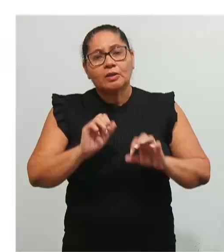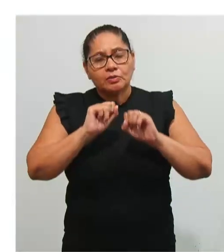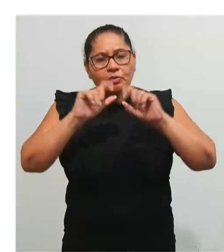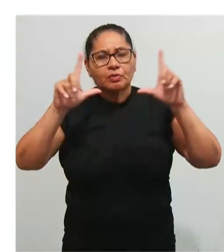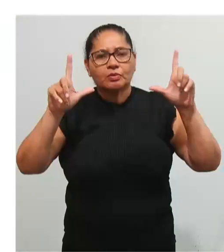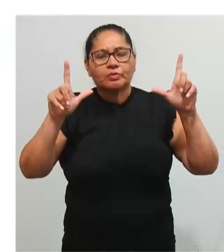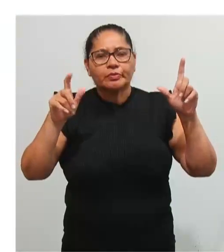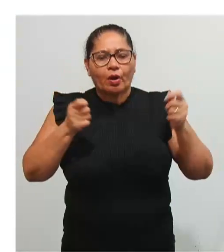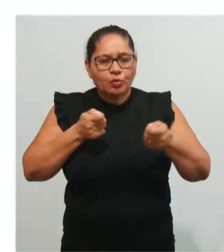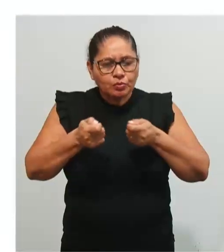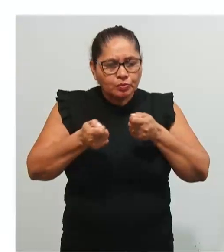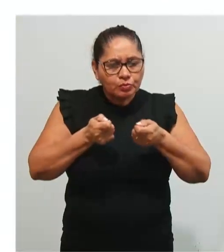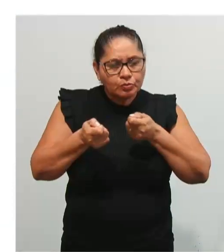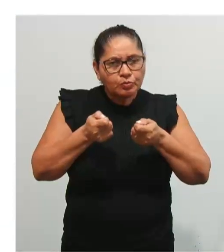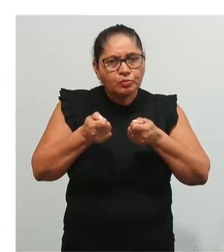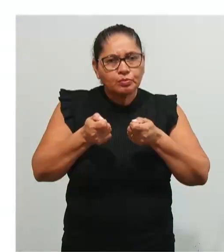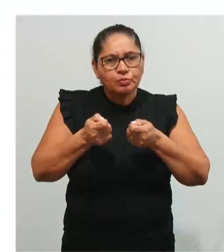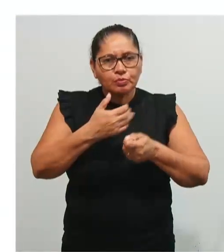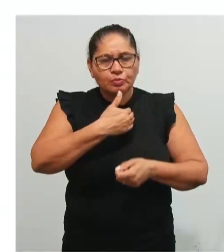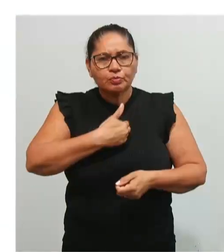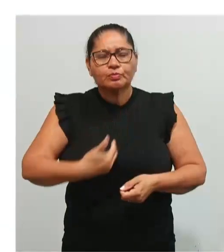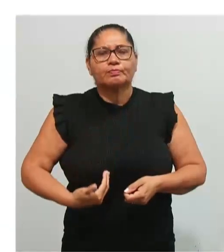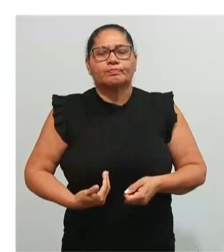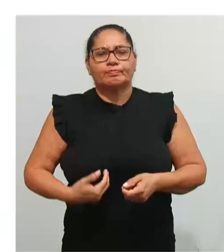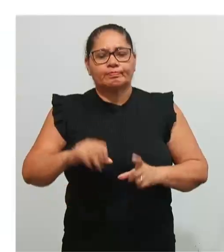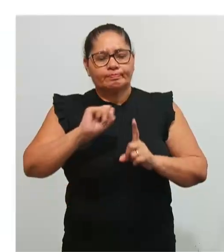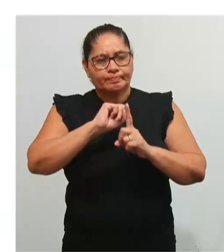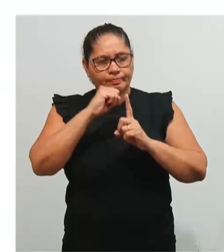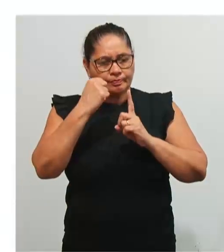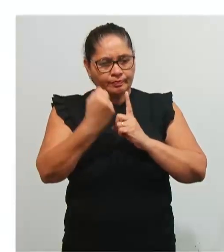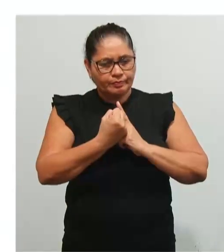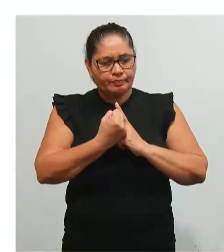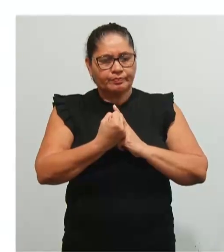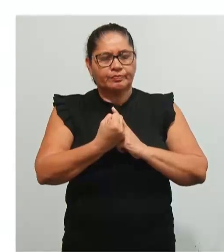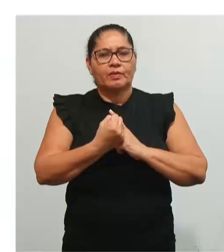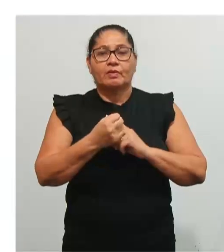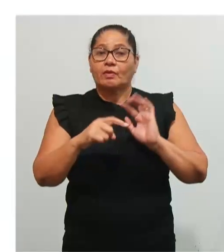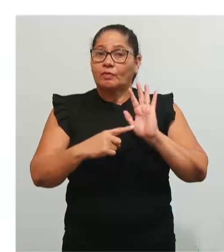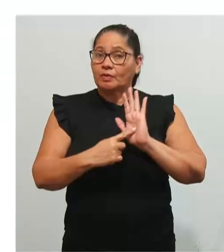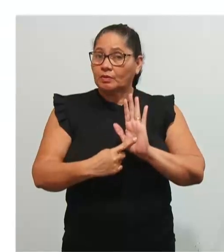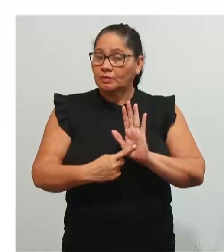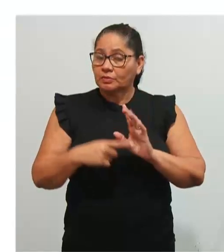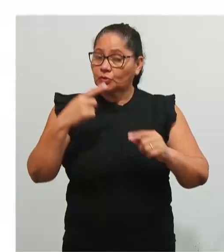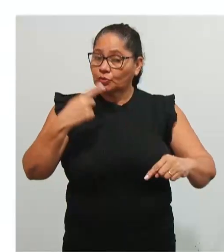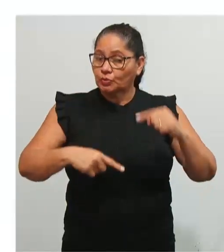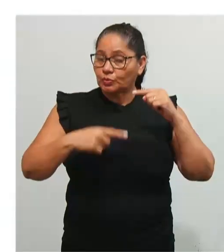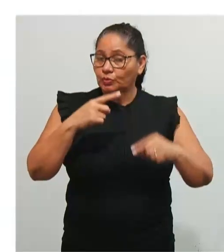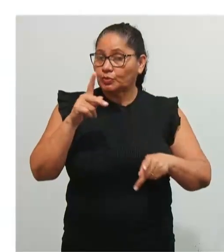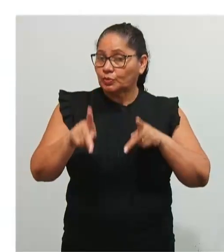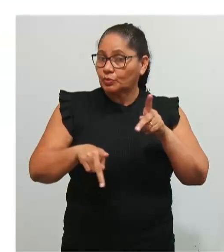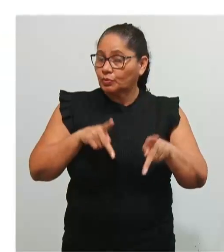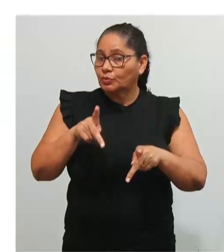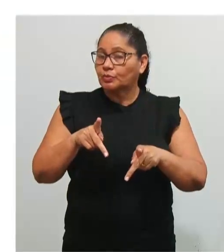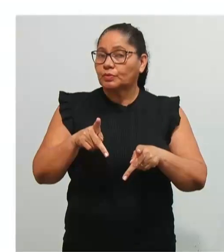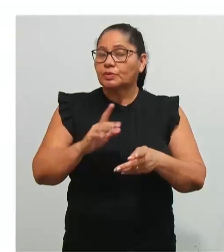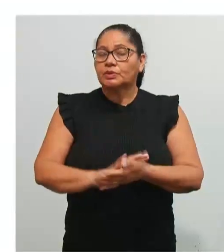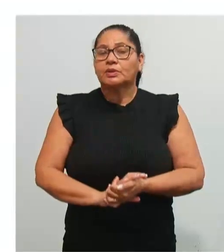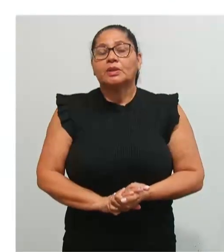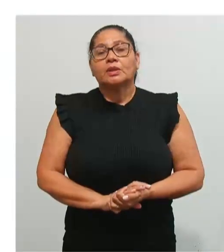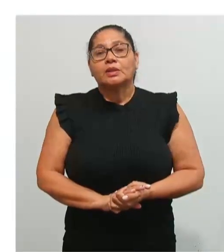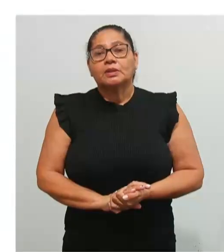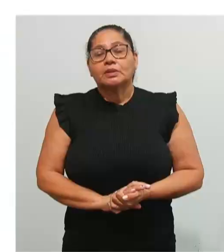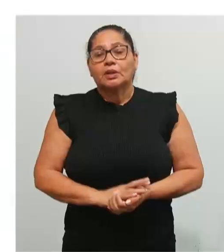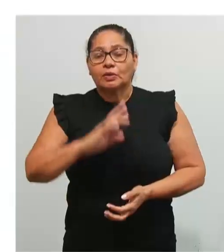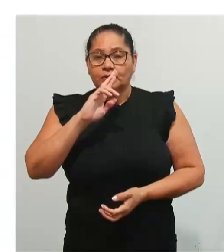monitoramento das ações do governo por parte da sociedade. Vale destacar que o debate público sobre a concepção e os resultados